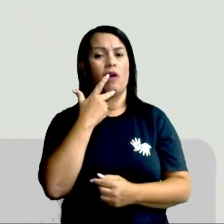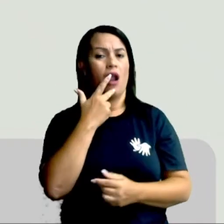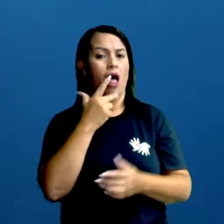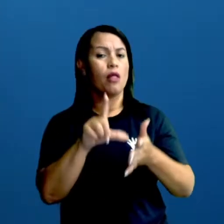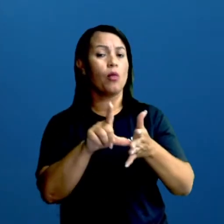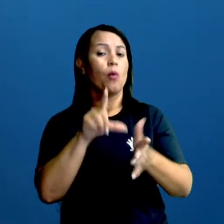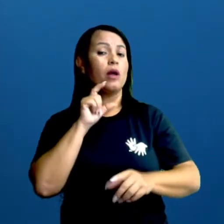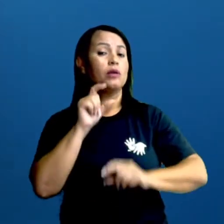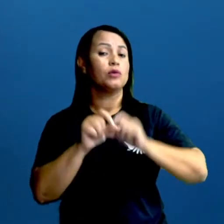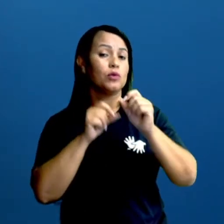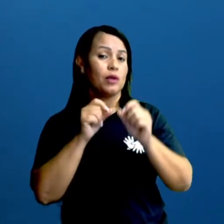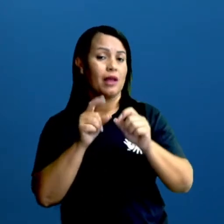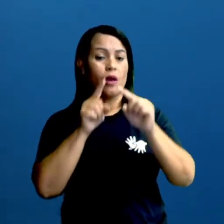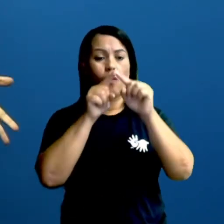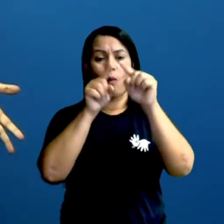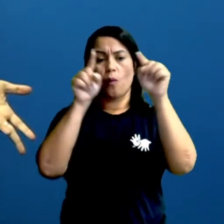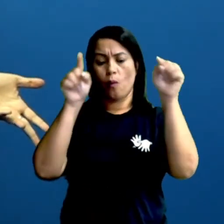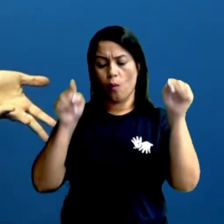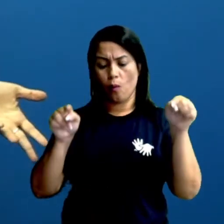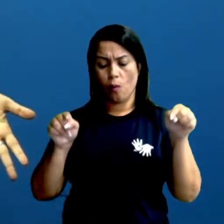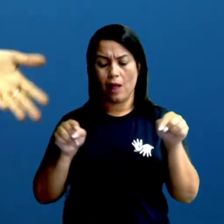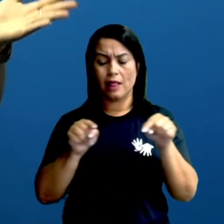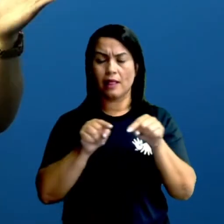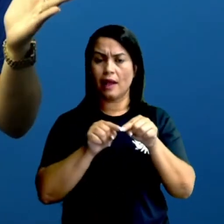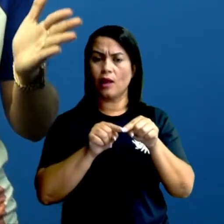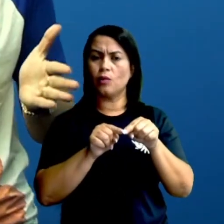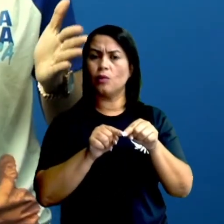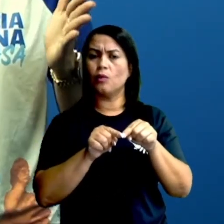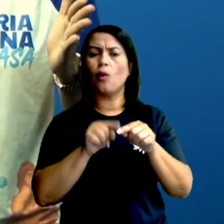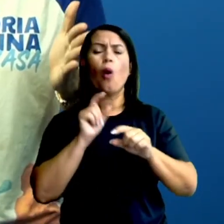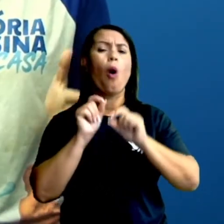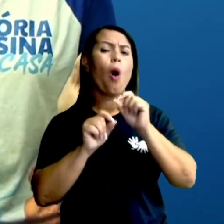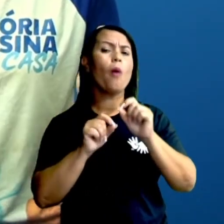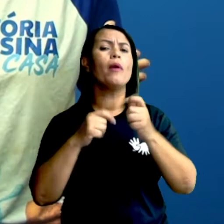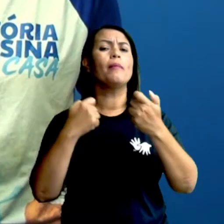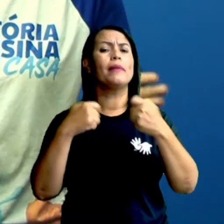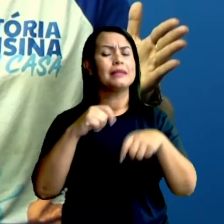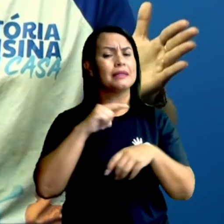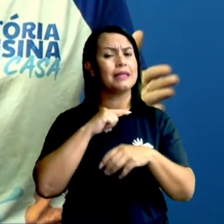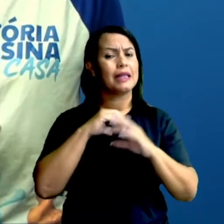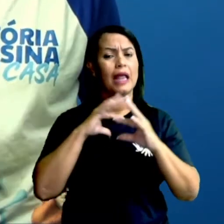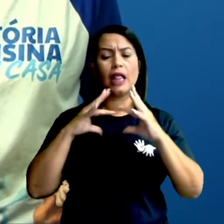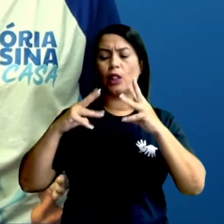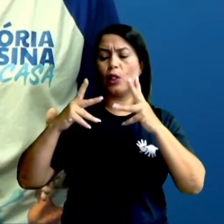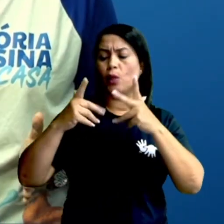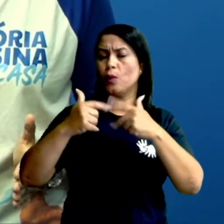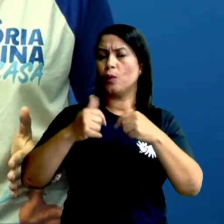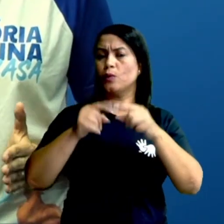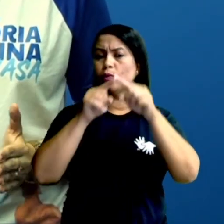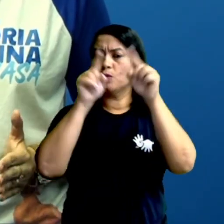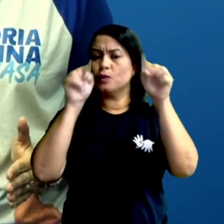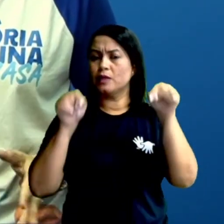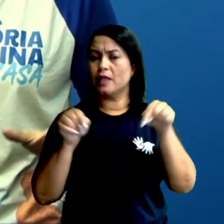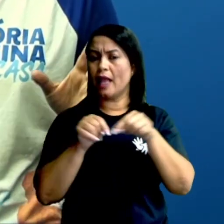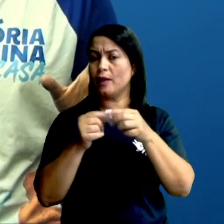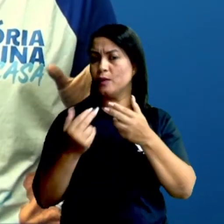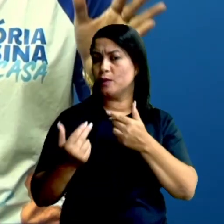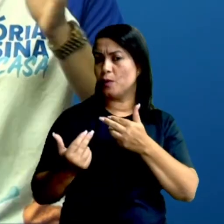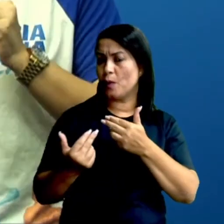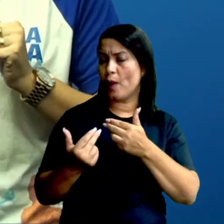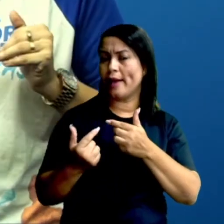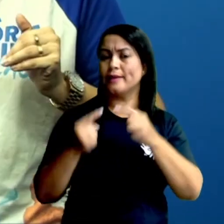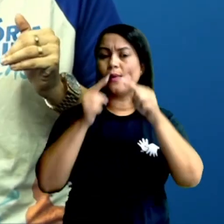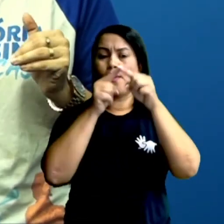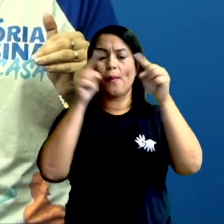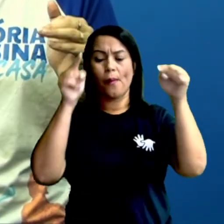vocês, o quadrado, para ser um quadrado, ele é o quê? Tem todos os lados iguais, tá certo? Então, o